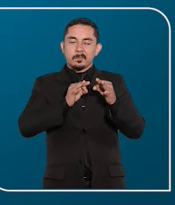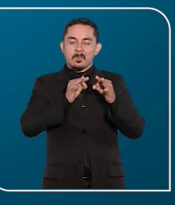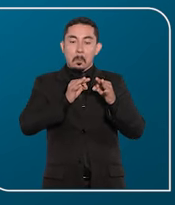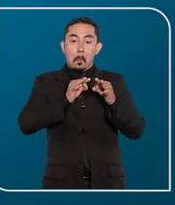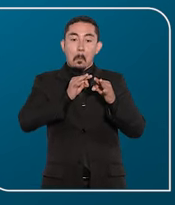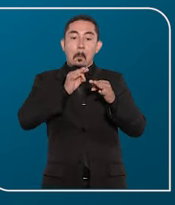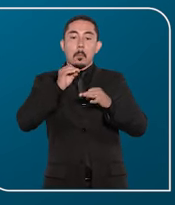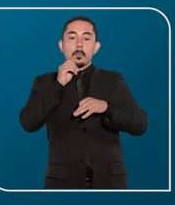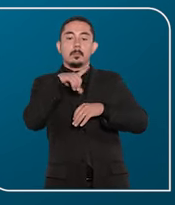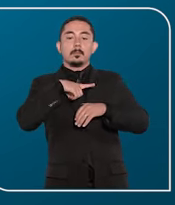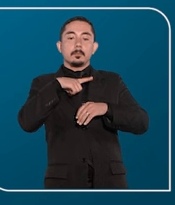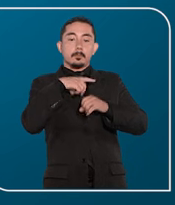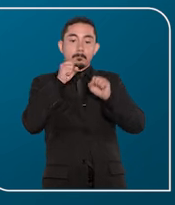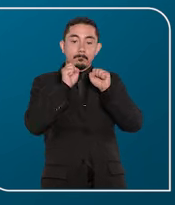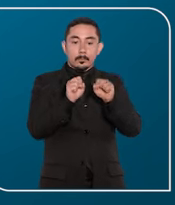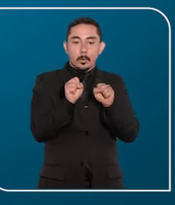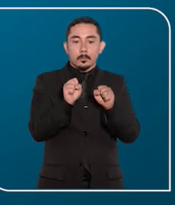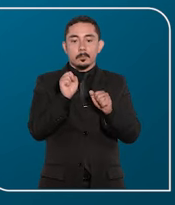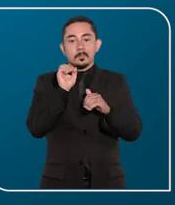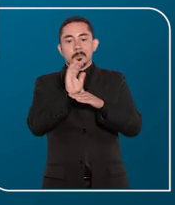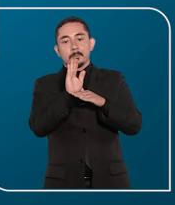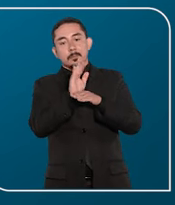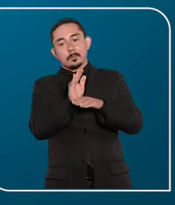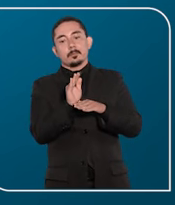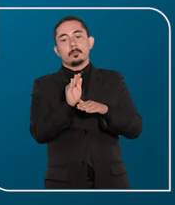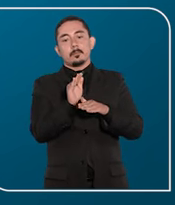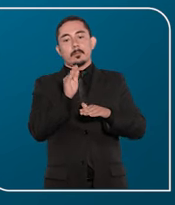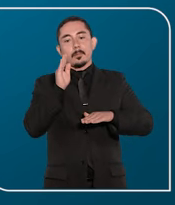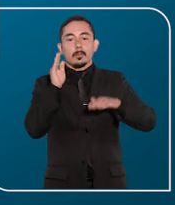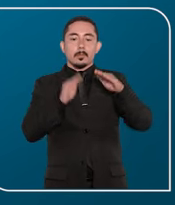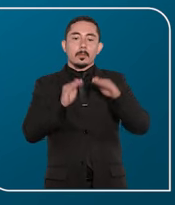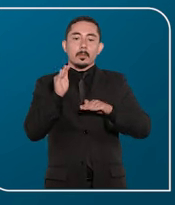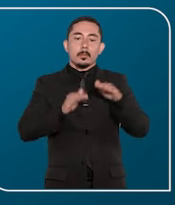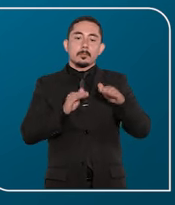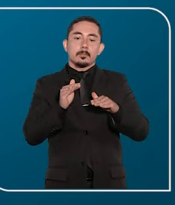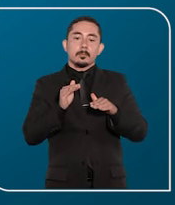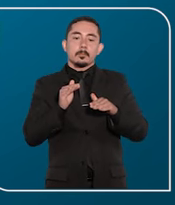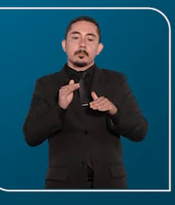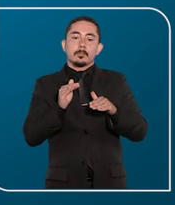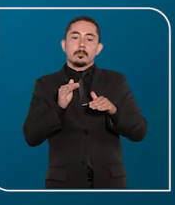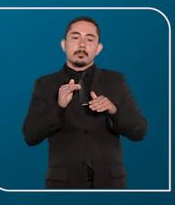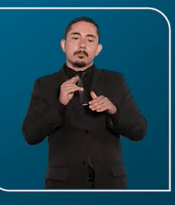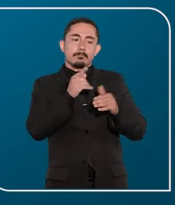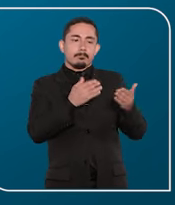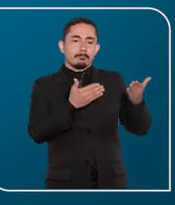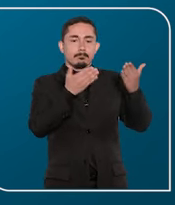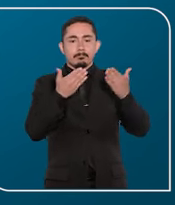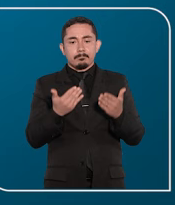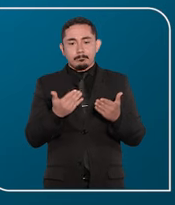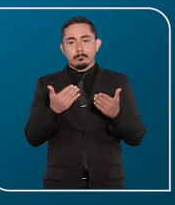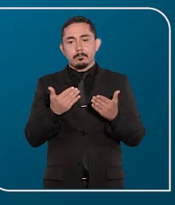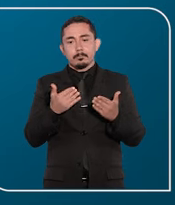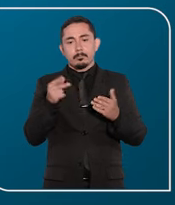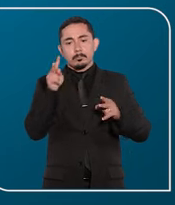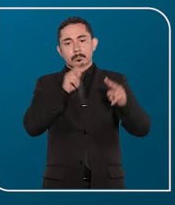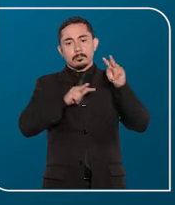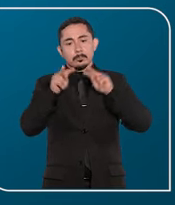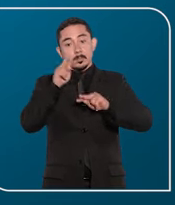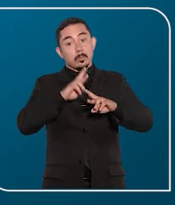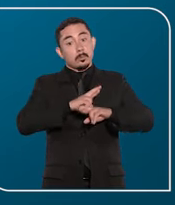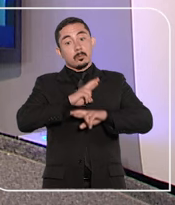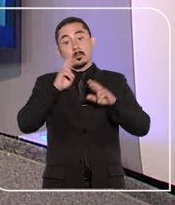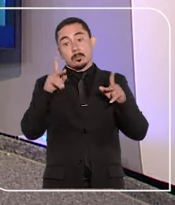a oportunidade de contribuir e muitas vezes, né, trazer essa visão diferente